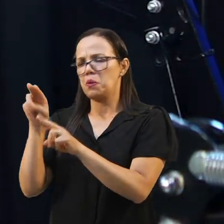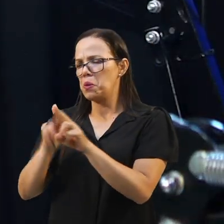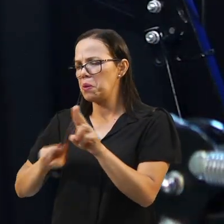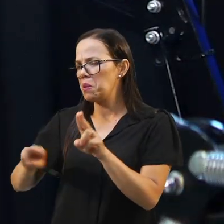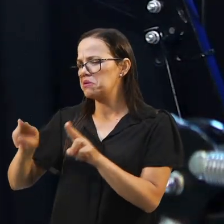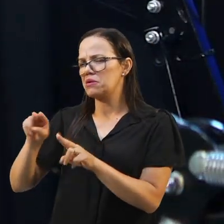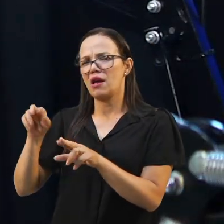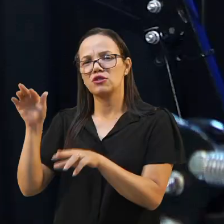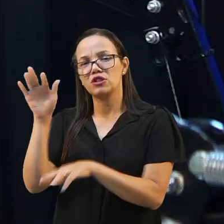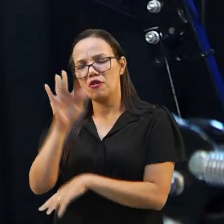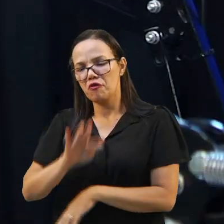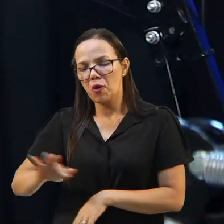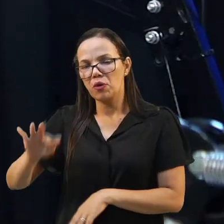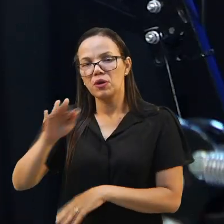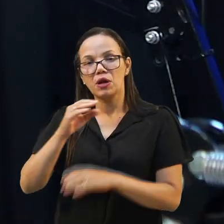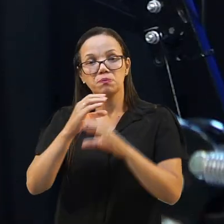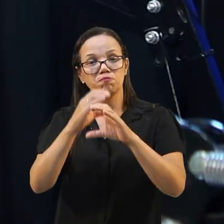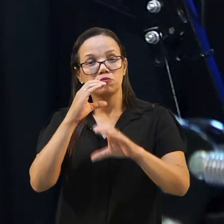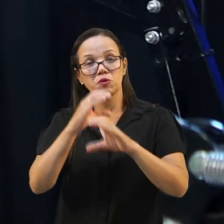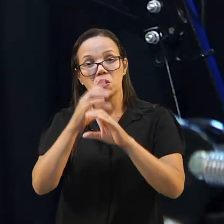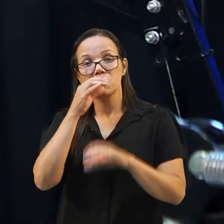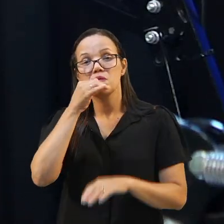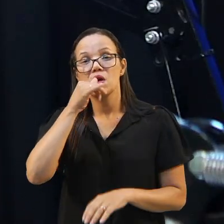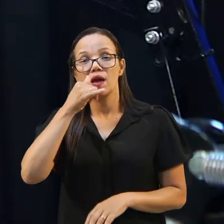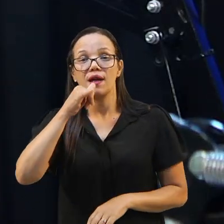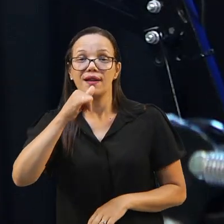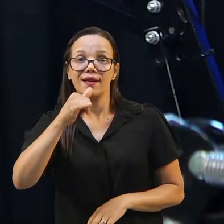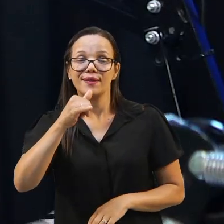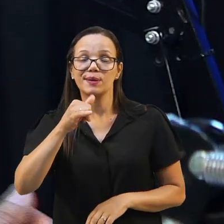na Faculdade de Engenharia Elétrica,